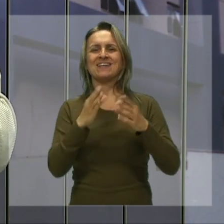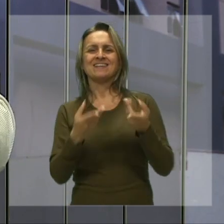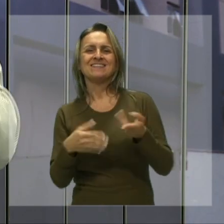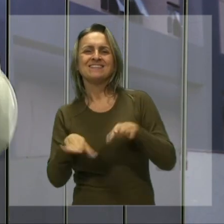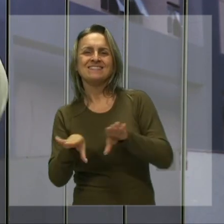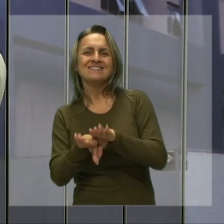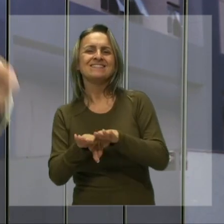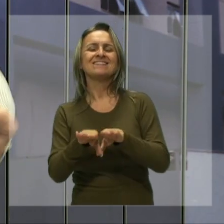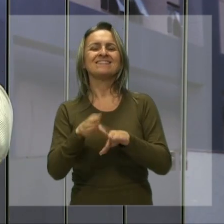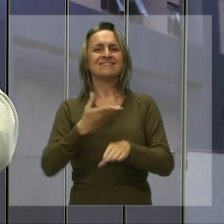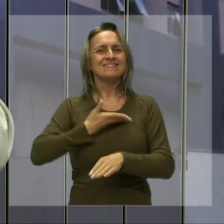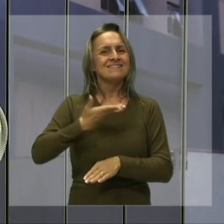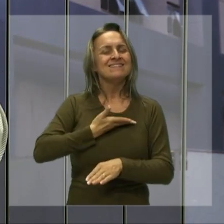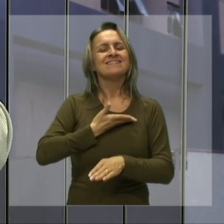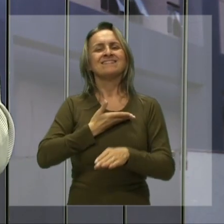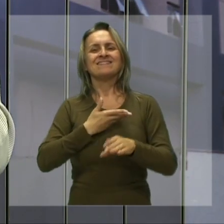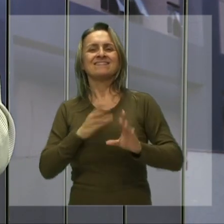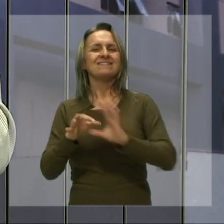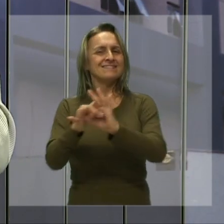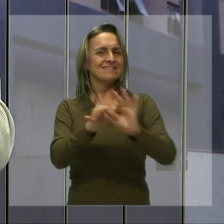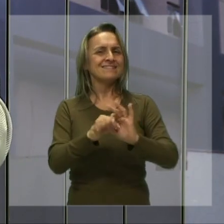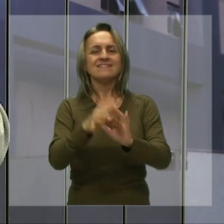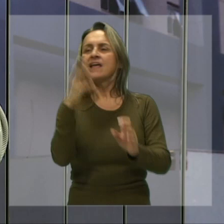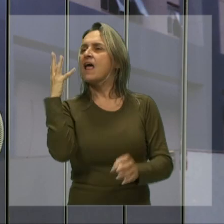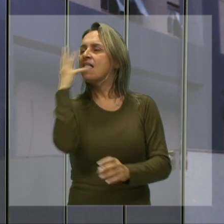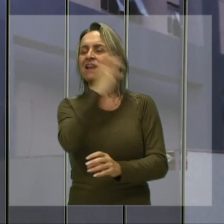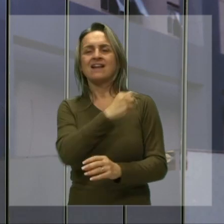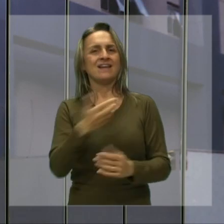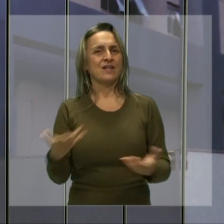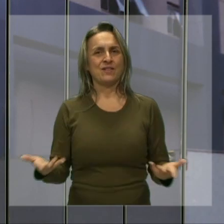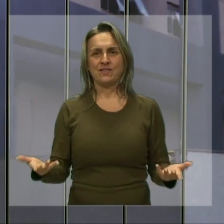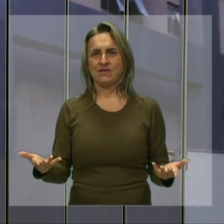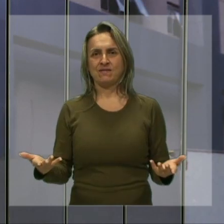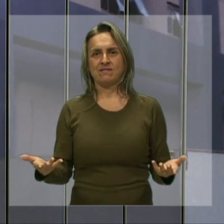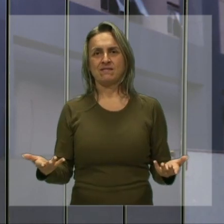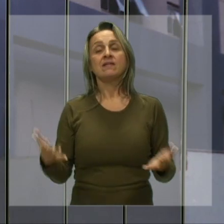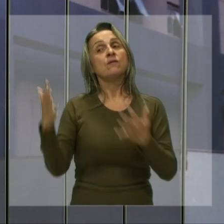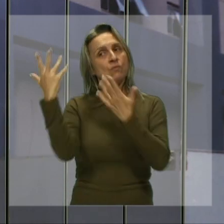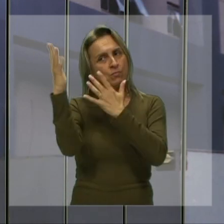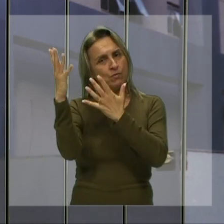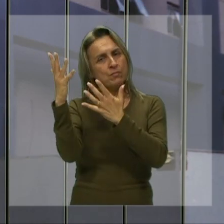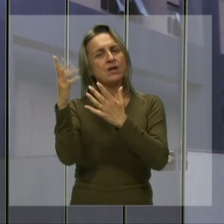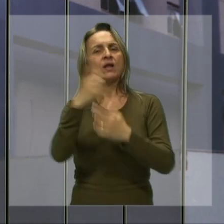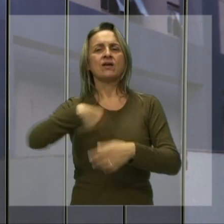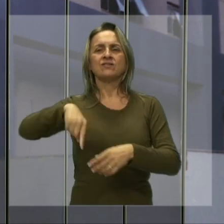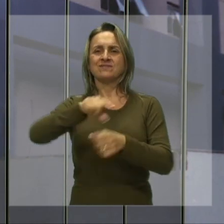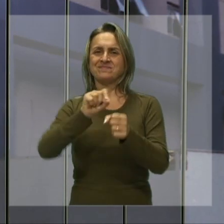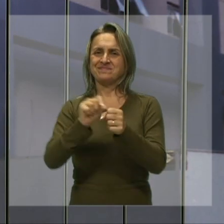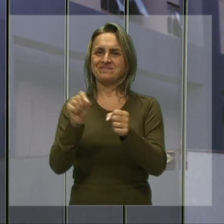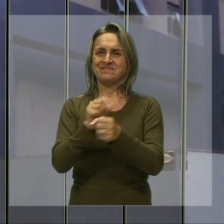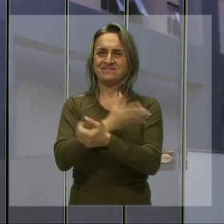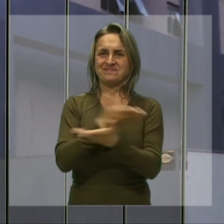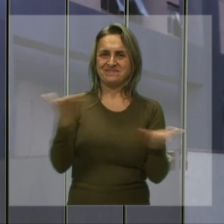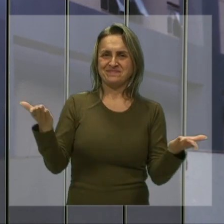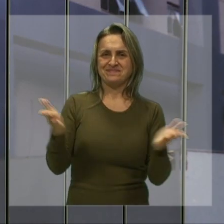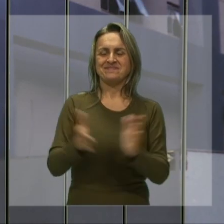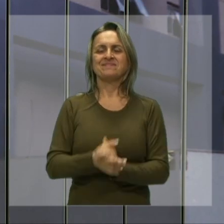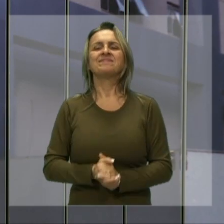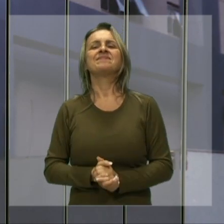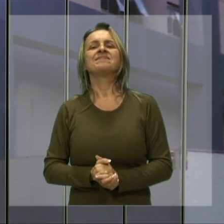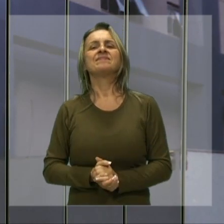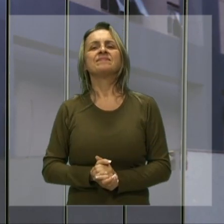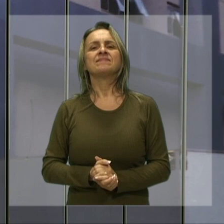de coleguismo. É um negócio muito lindo, né? Então essa é uma homenagem que a gente faz com muito gosto, né, para o